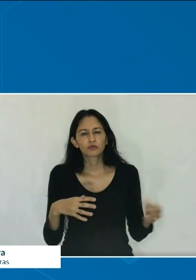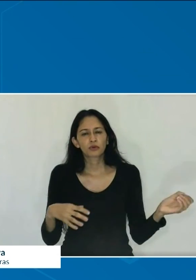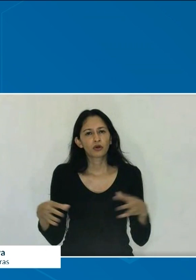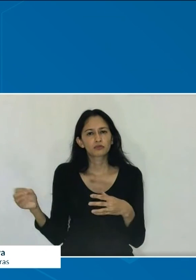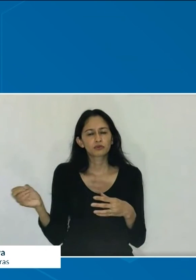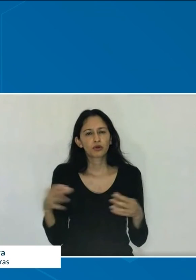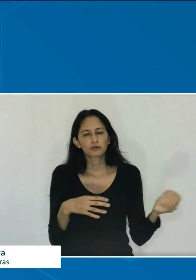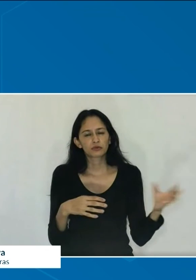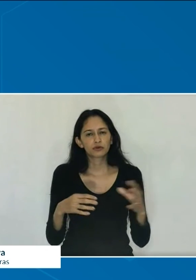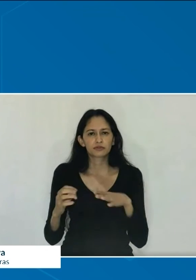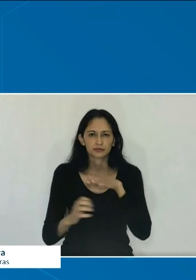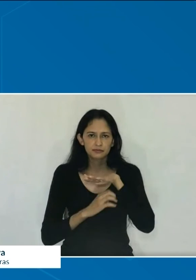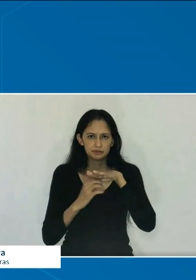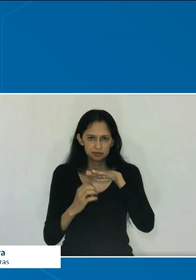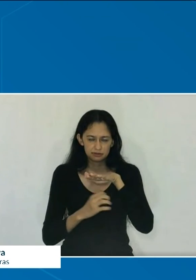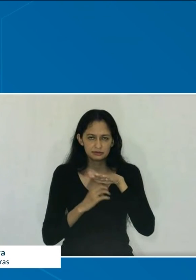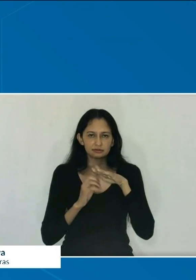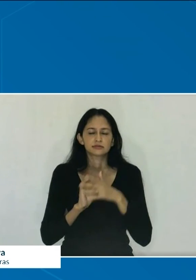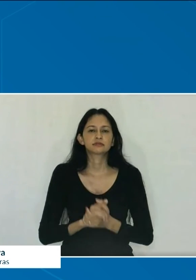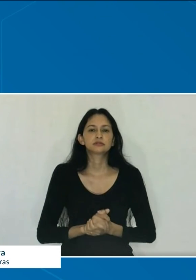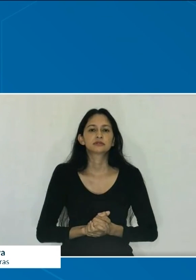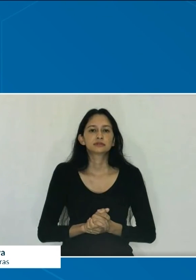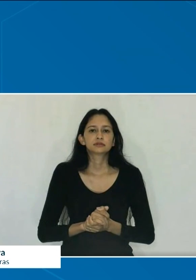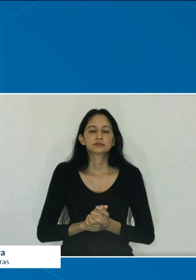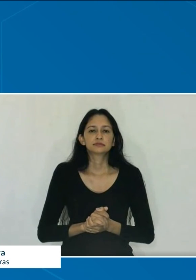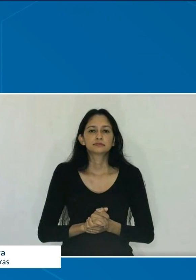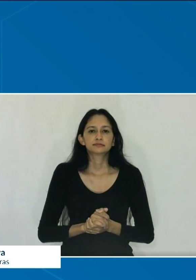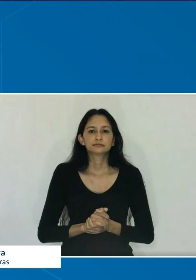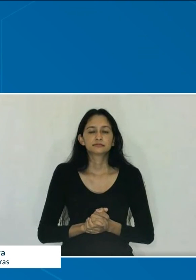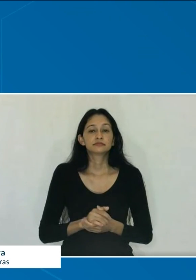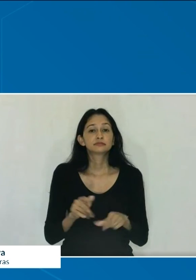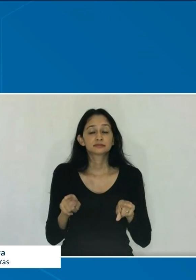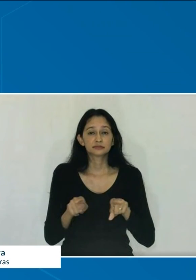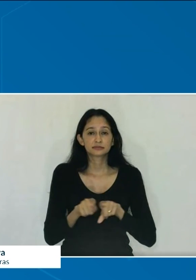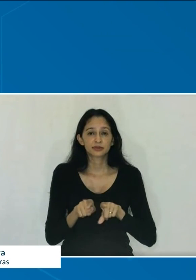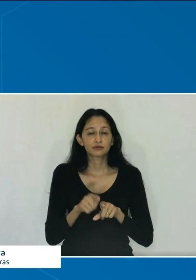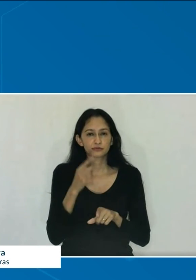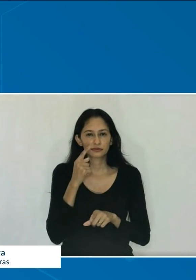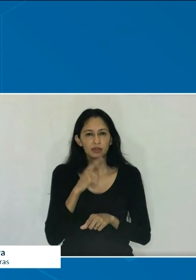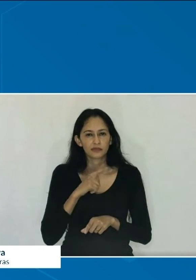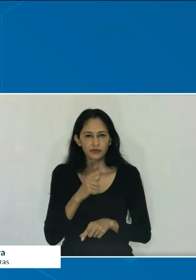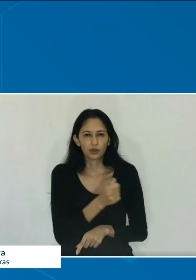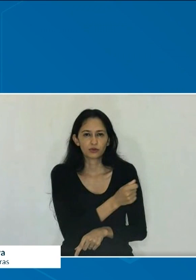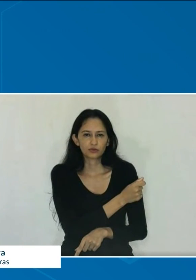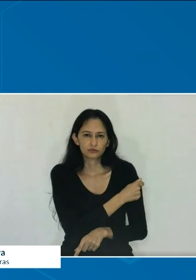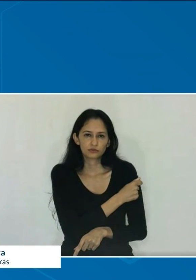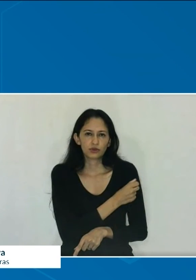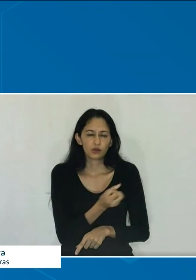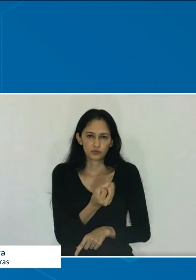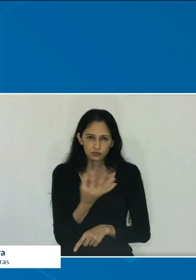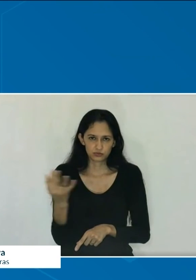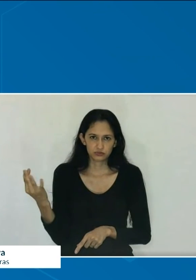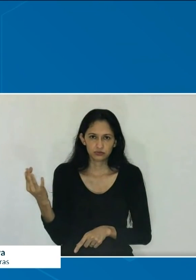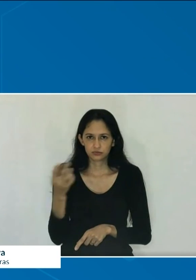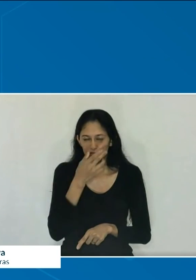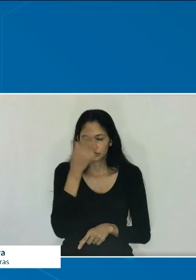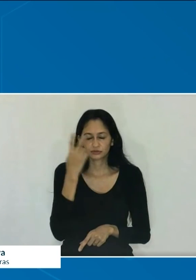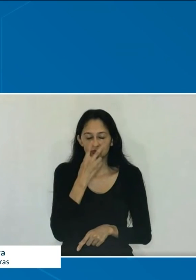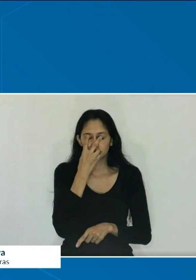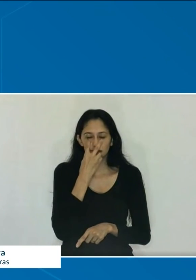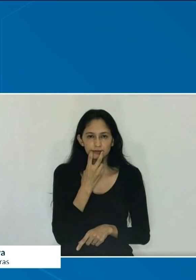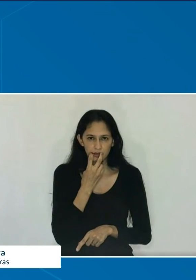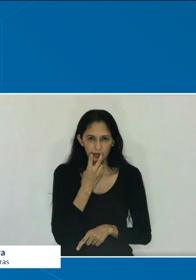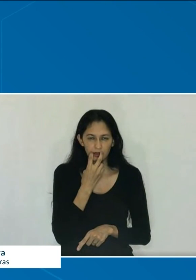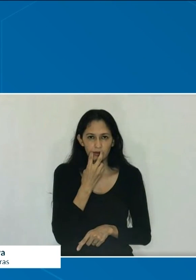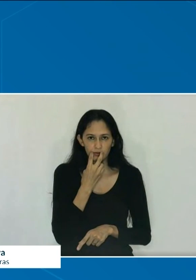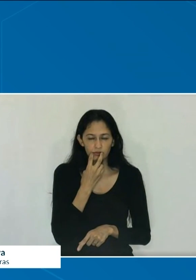mesmos desenvolvem mais coisas em aplicativos, né? Nós tivemos alguns alunos que desenvolveram para pessoas com discapacidade visual, poder